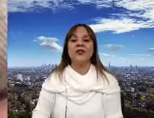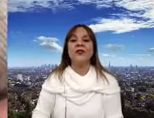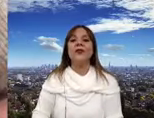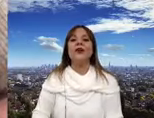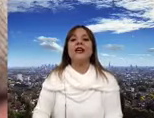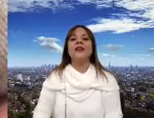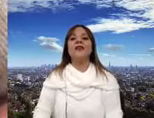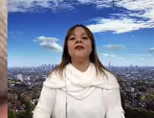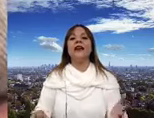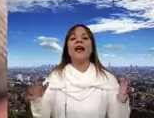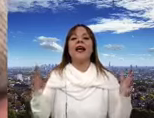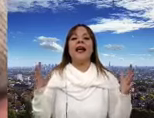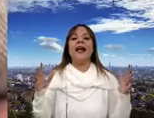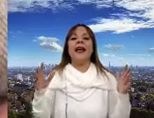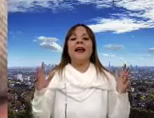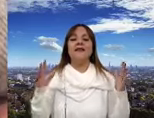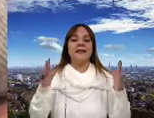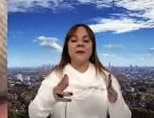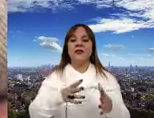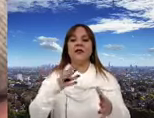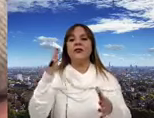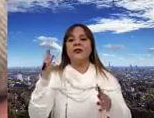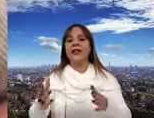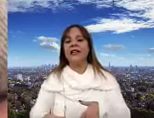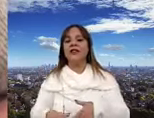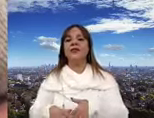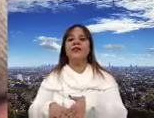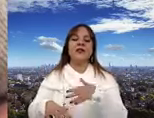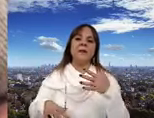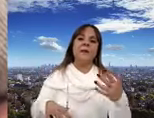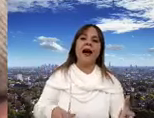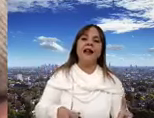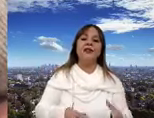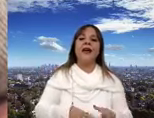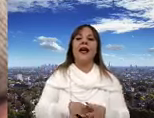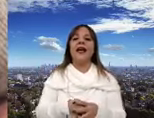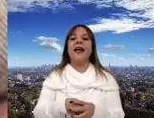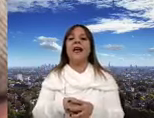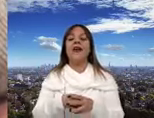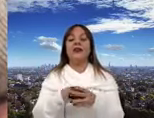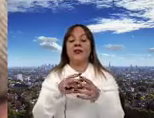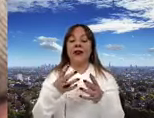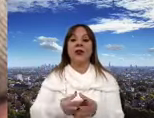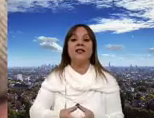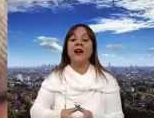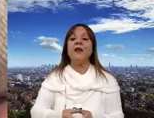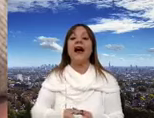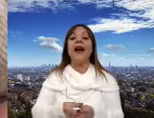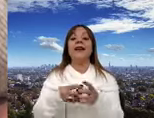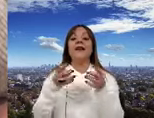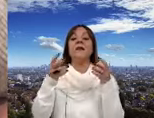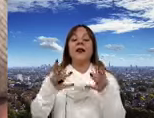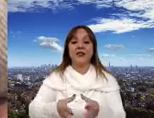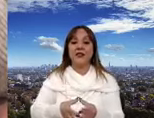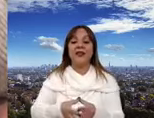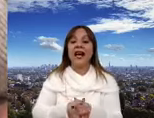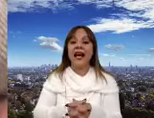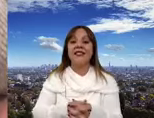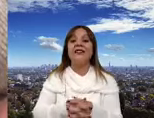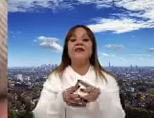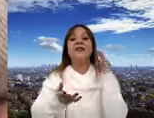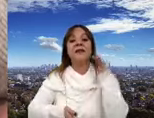Então, vem lá as estampas de feltro liso, feltro estampado, recortes kawaii, tem a pet filtragem, tem